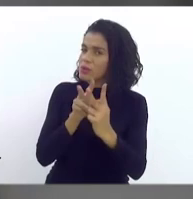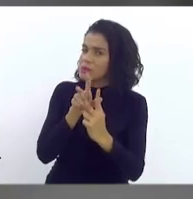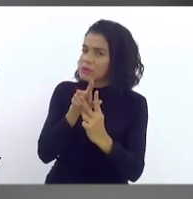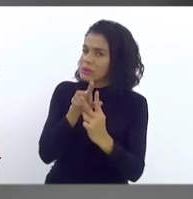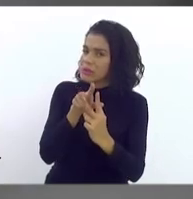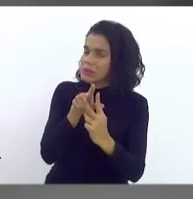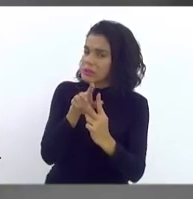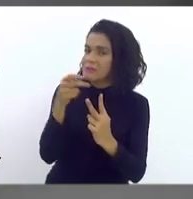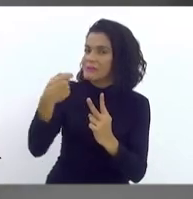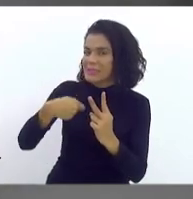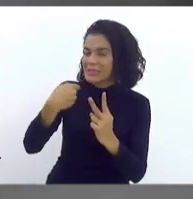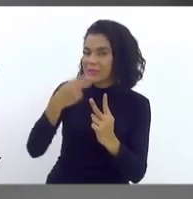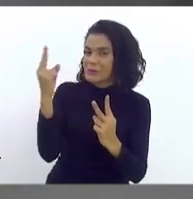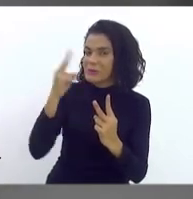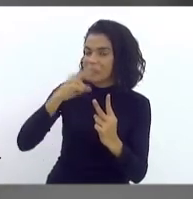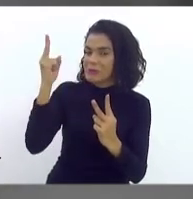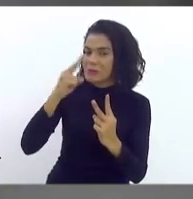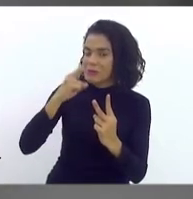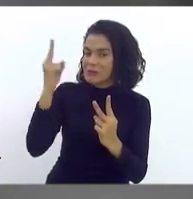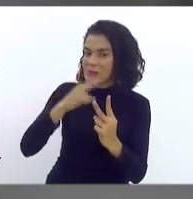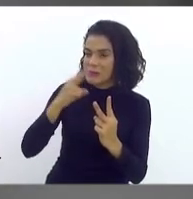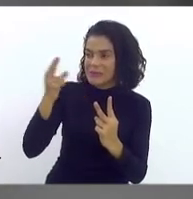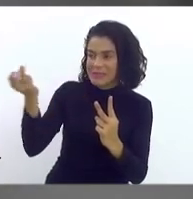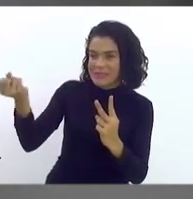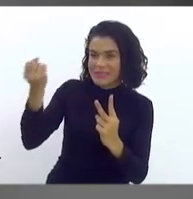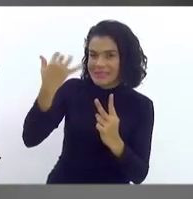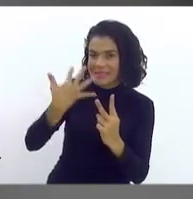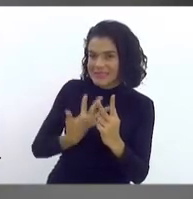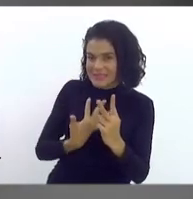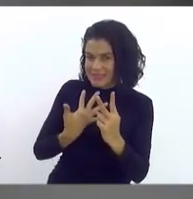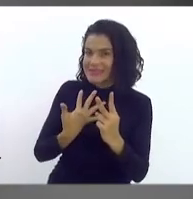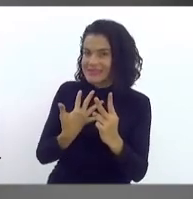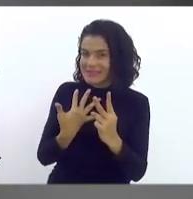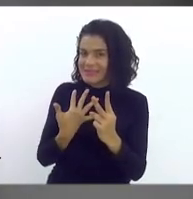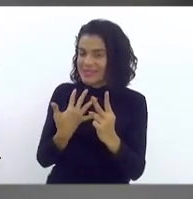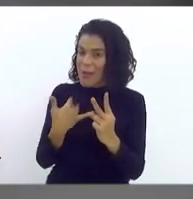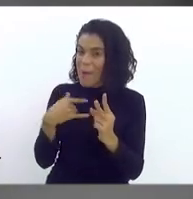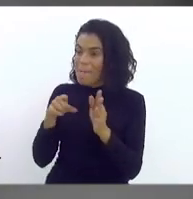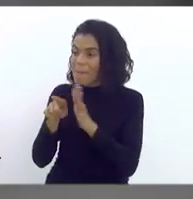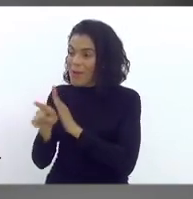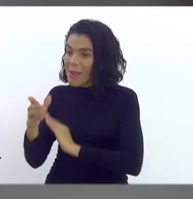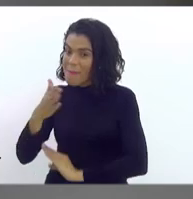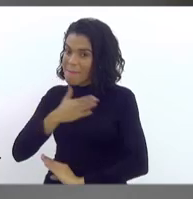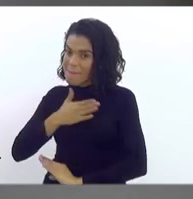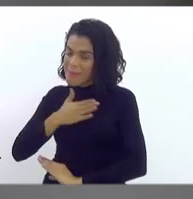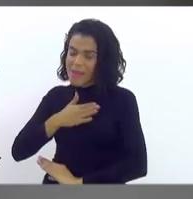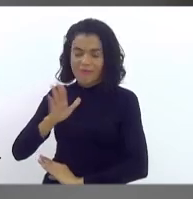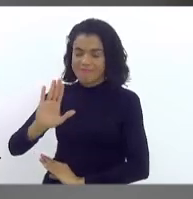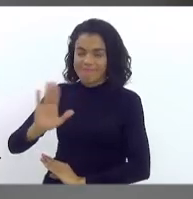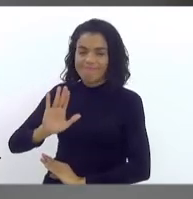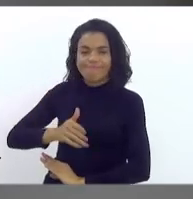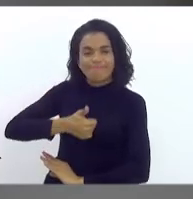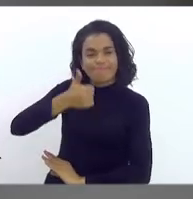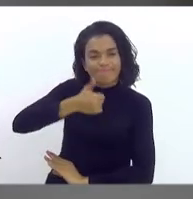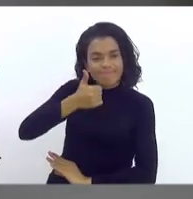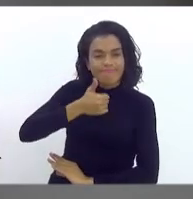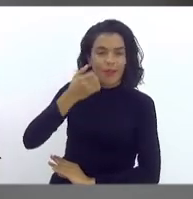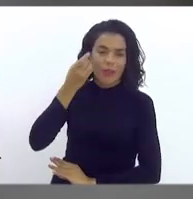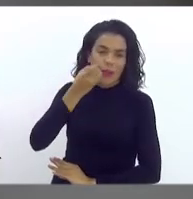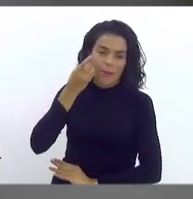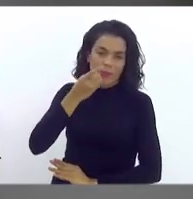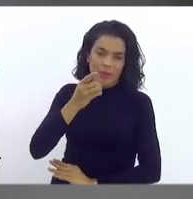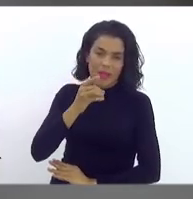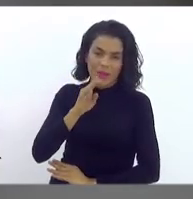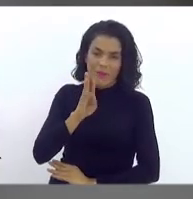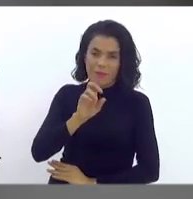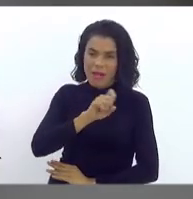ser esclarecidas antes de eu começar as minhas indagações. A pergunta 19